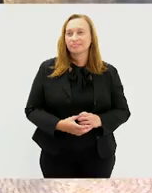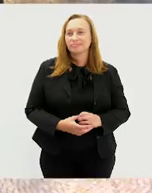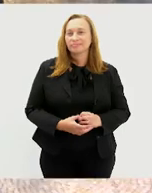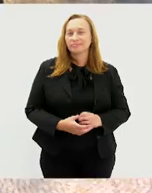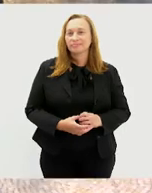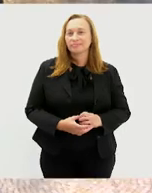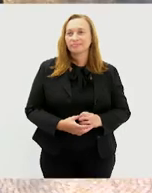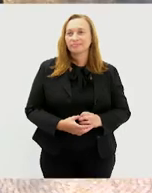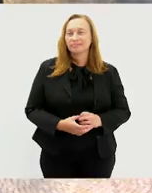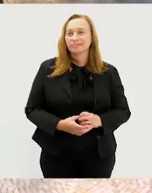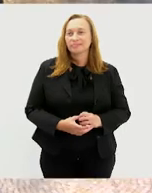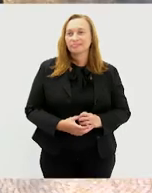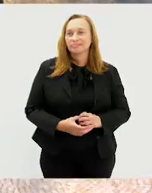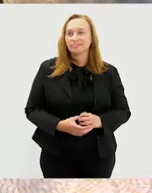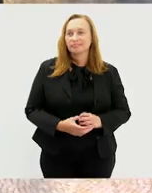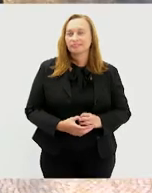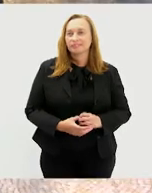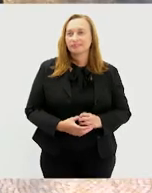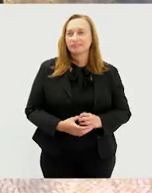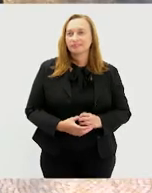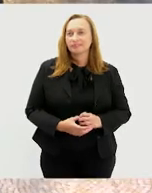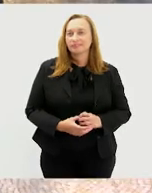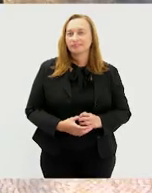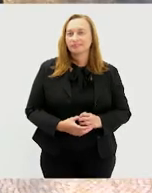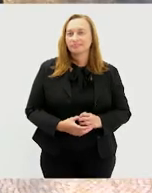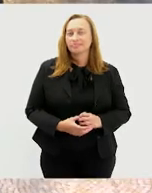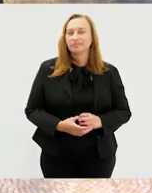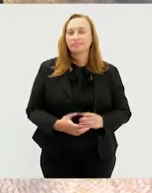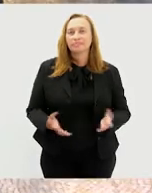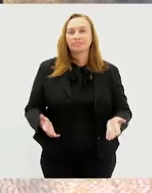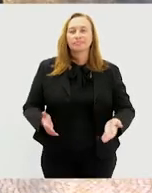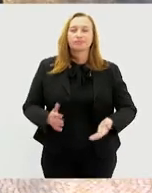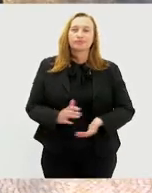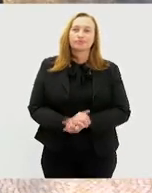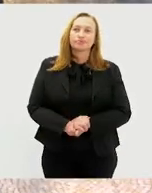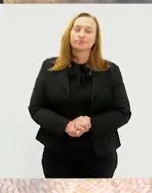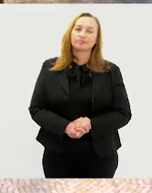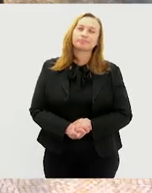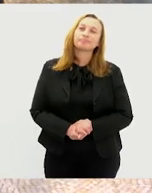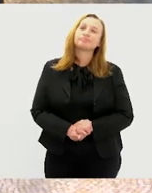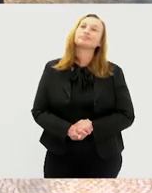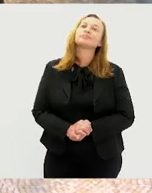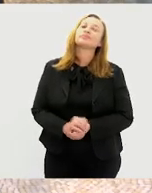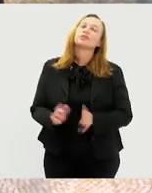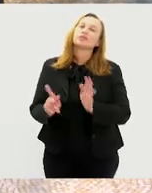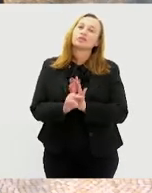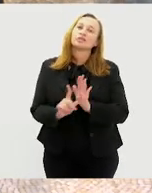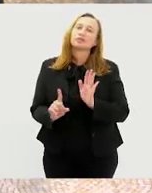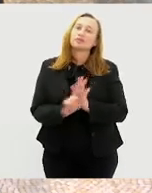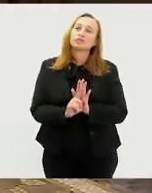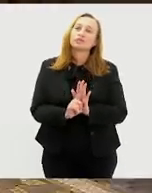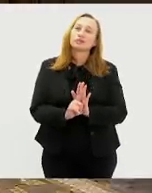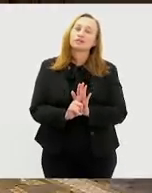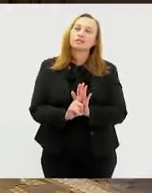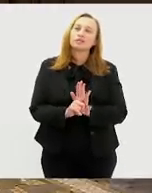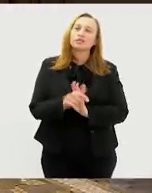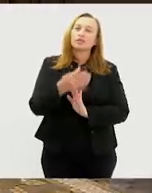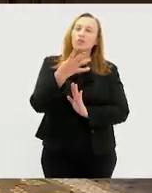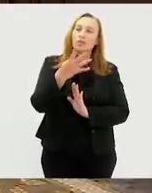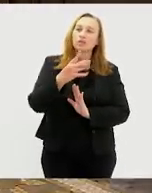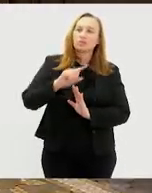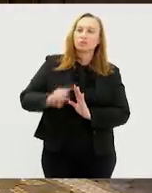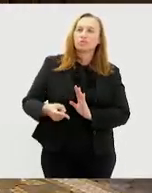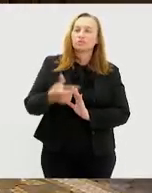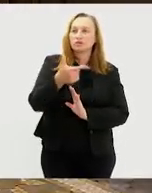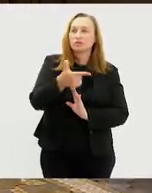para remeter por conta do projeto do valdec número 4310 b2021 sim querido mas aí não